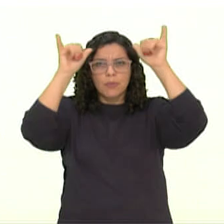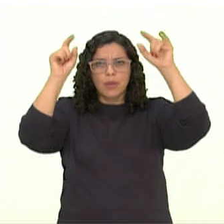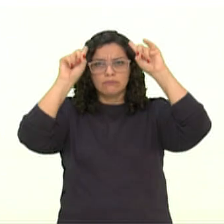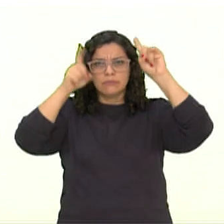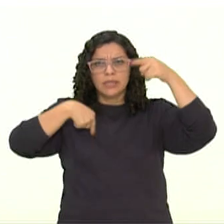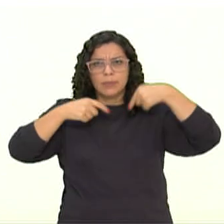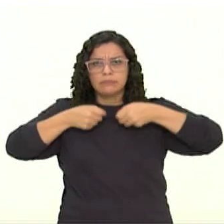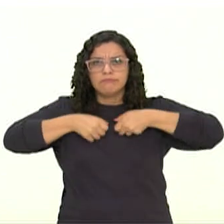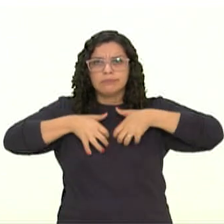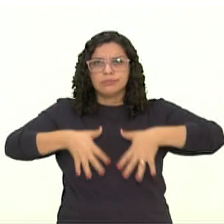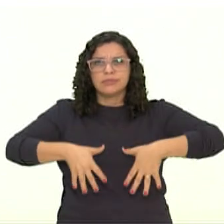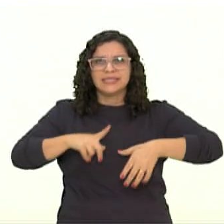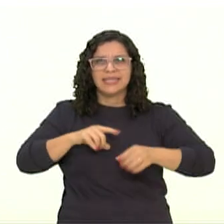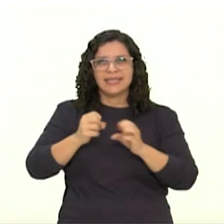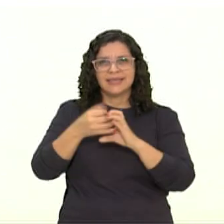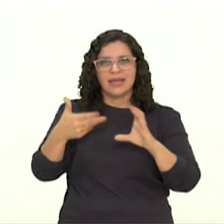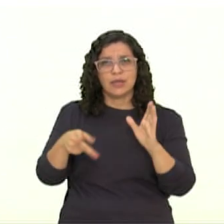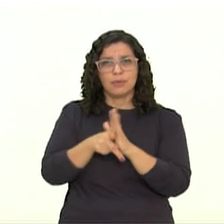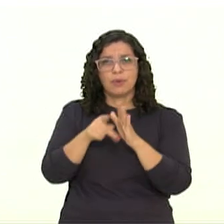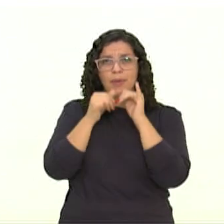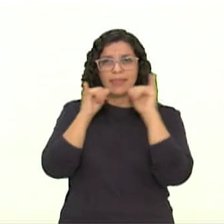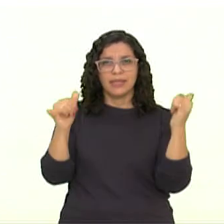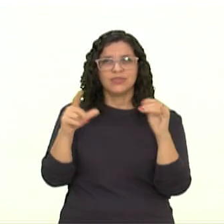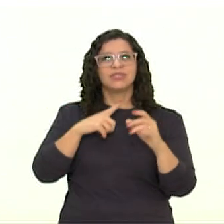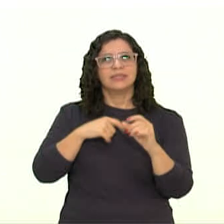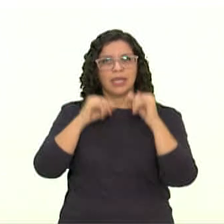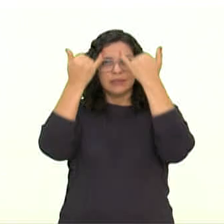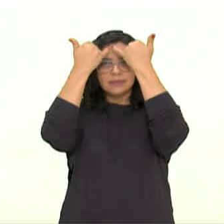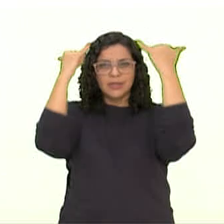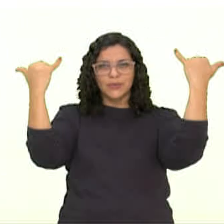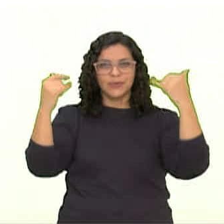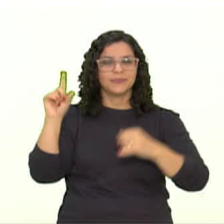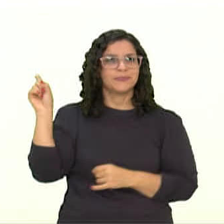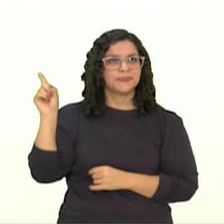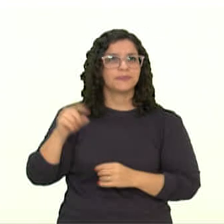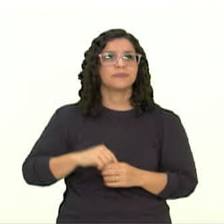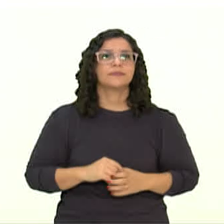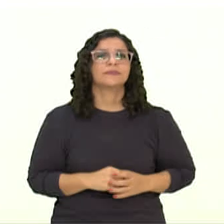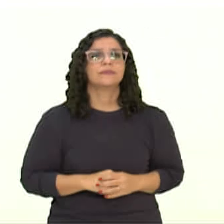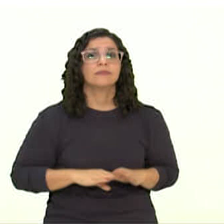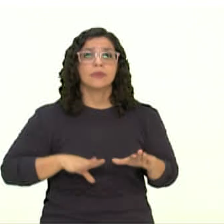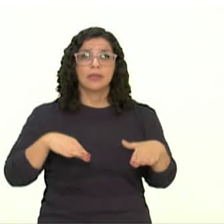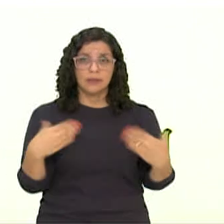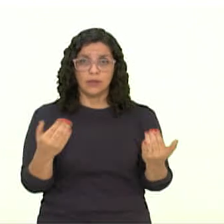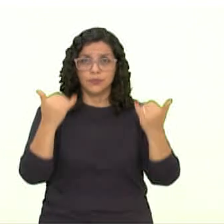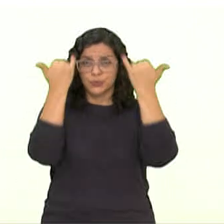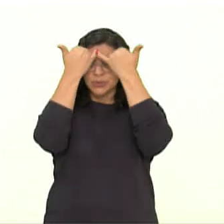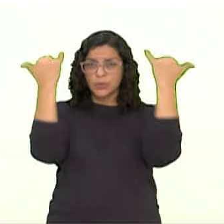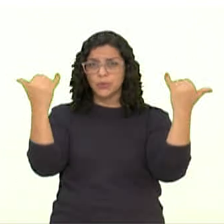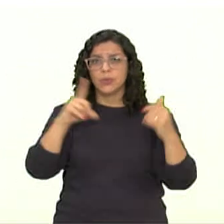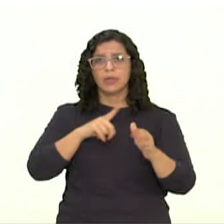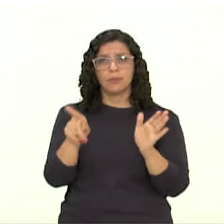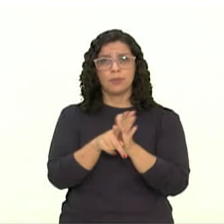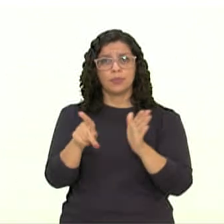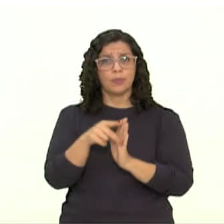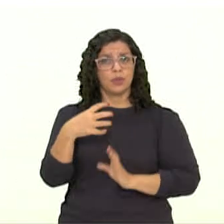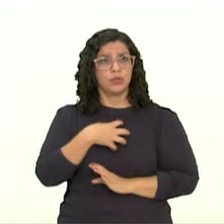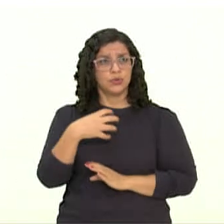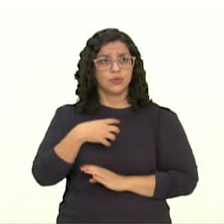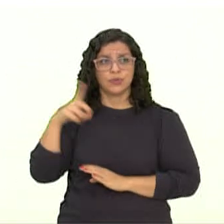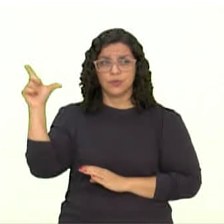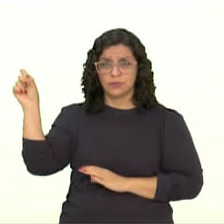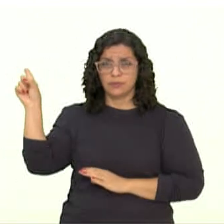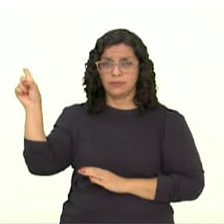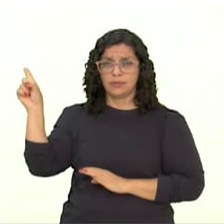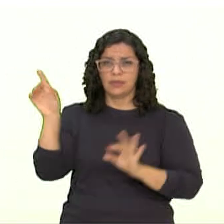ele tem ali características elétricas, né? De impulso. Beleza. O neurônio, constituição do neurônio. Então o